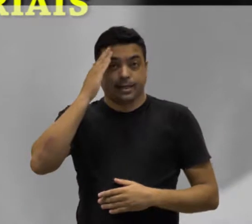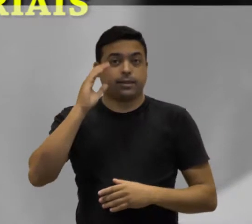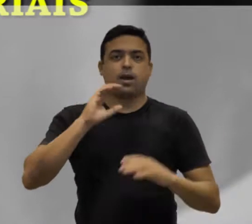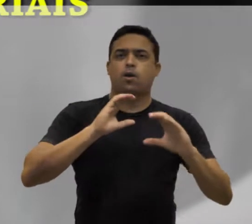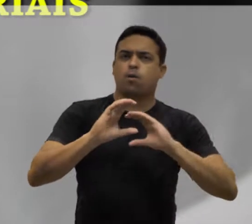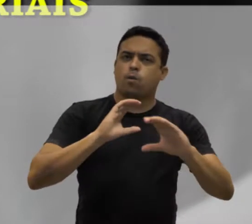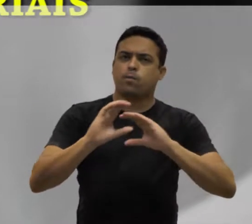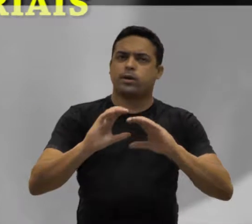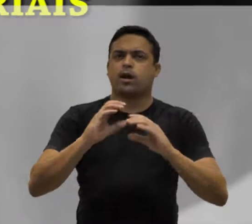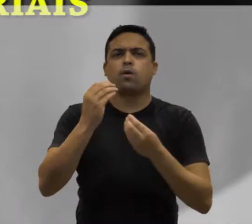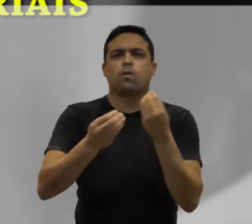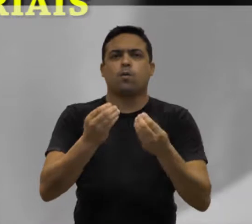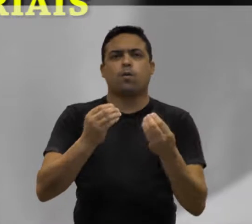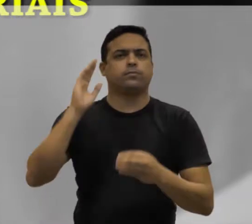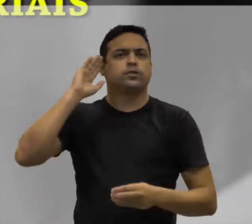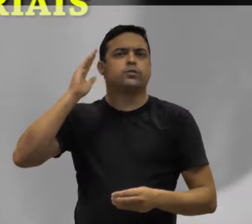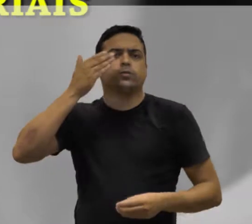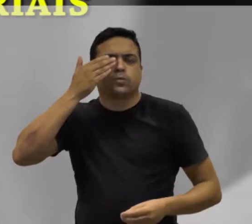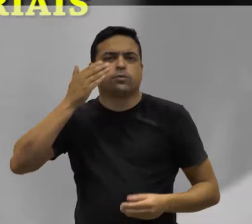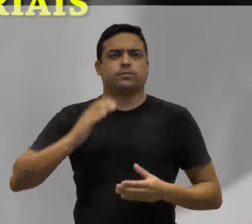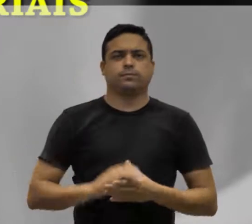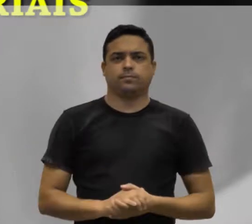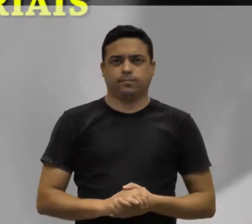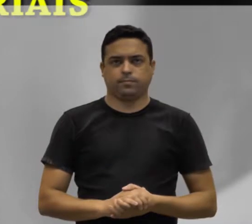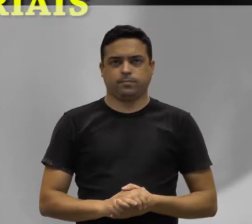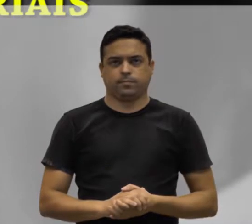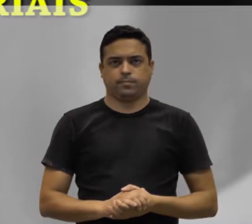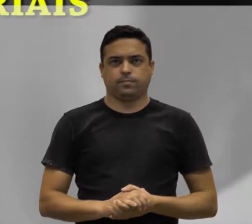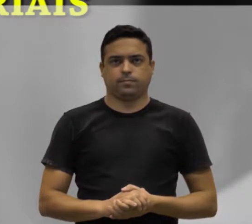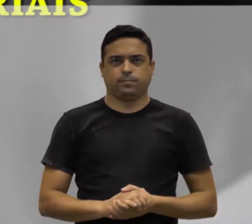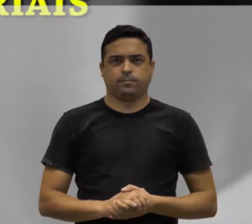Entender a comunicação junto à pessoa com surdo-cegueira.